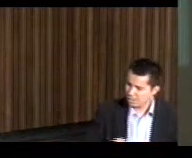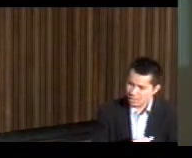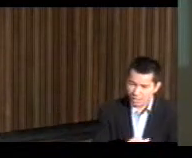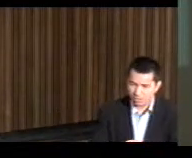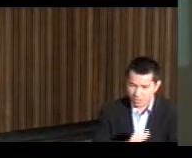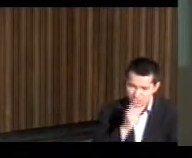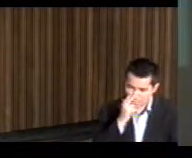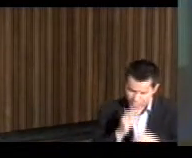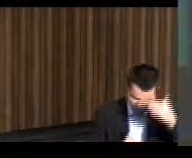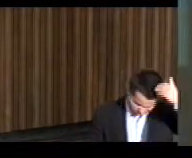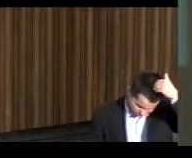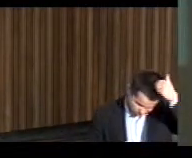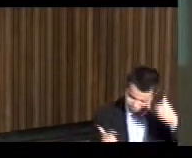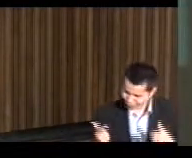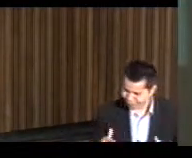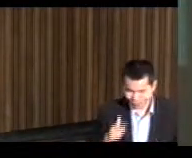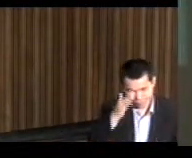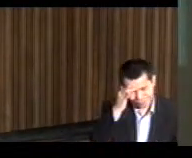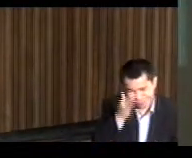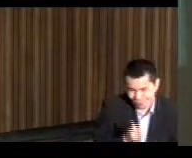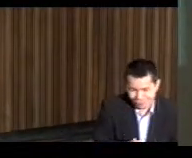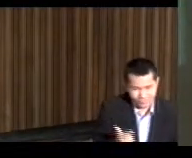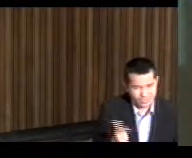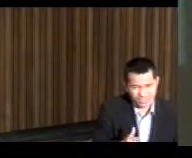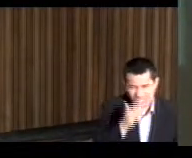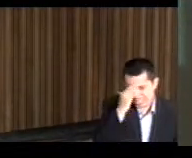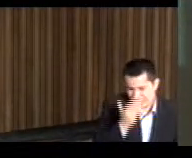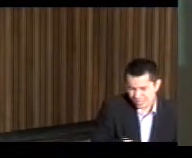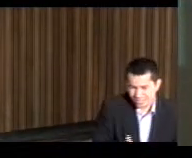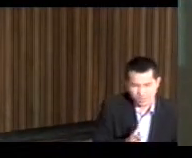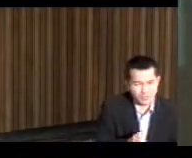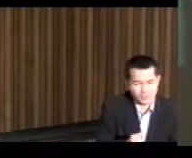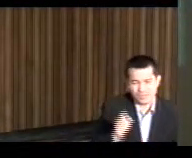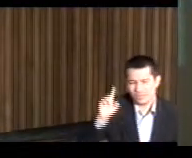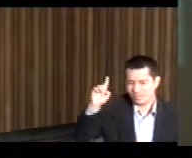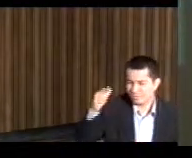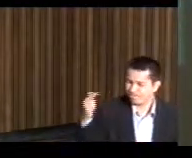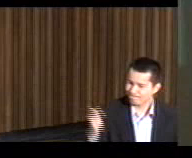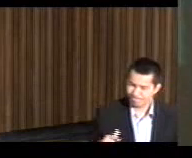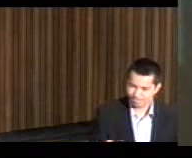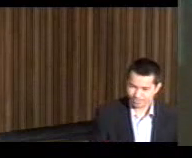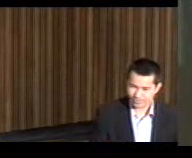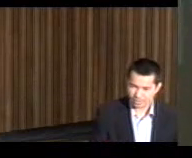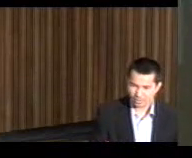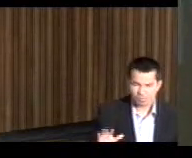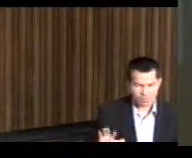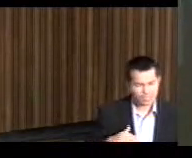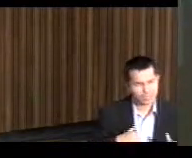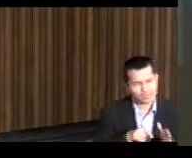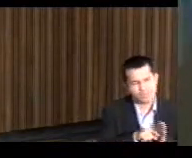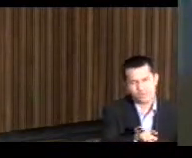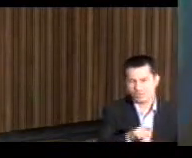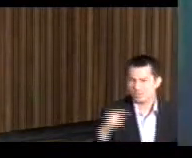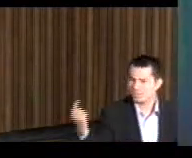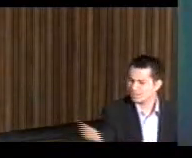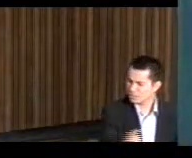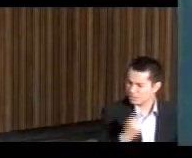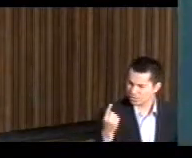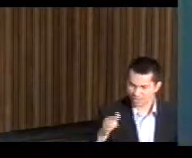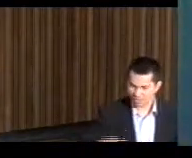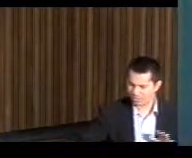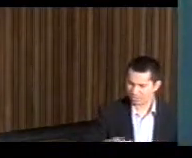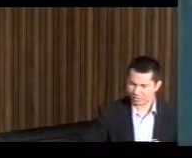já acontecia várias vezes com Abraão e acontece conosco. Não, Ele é o Deus